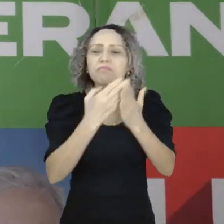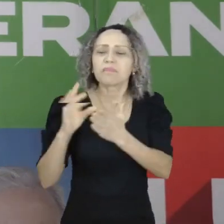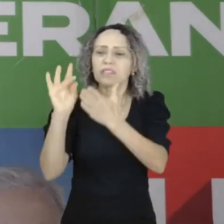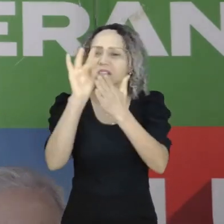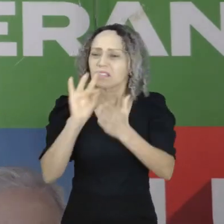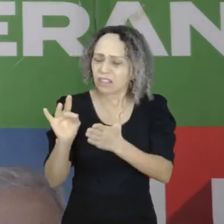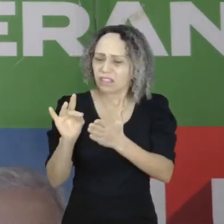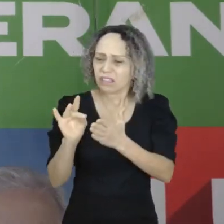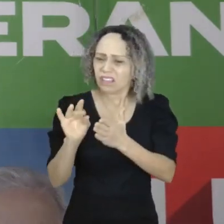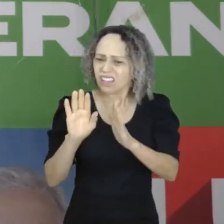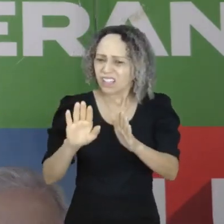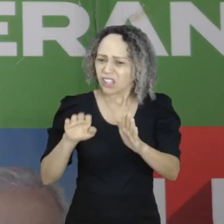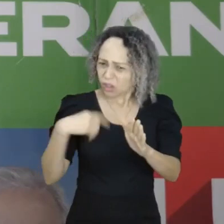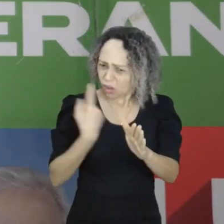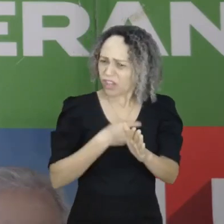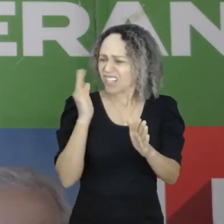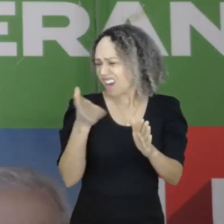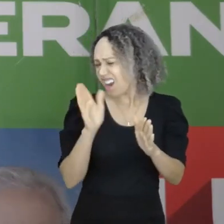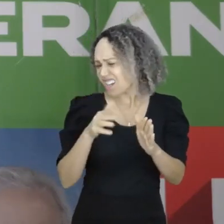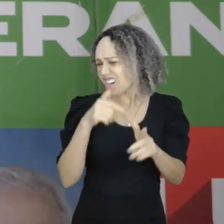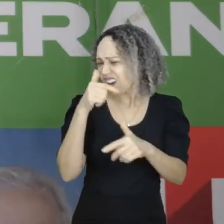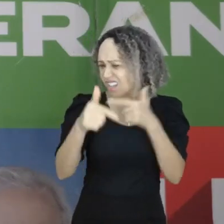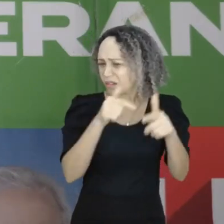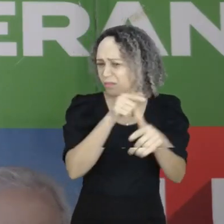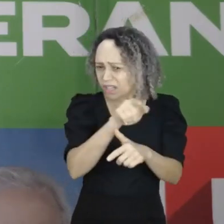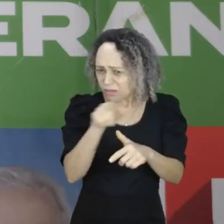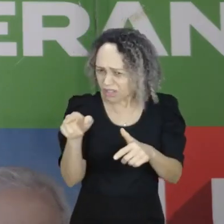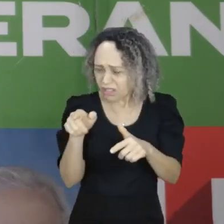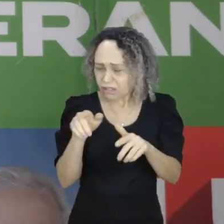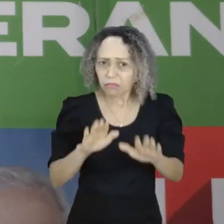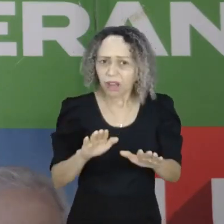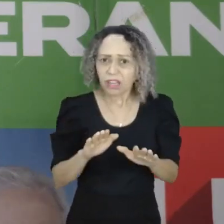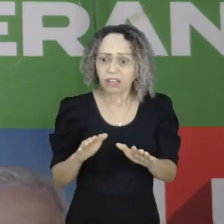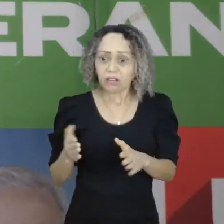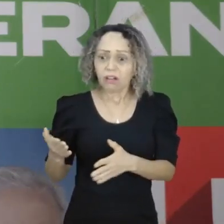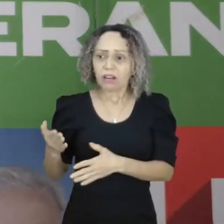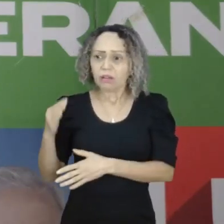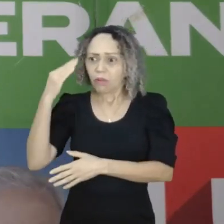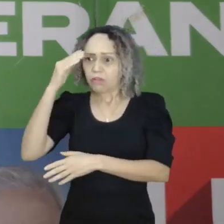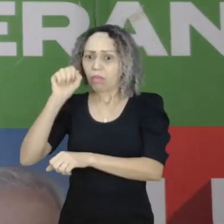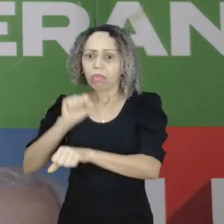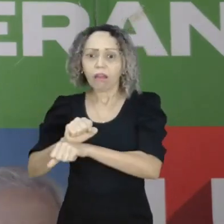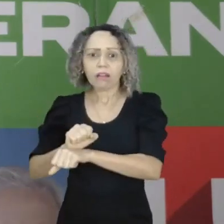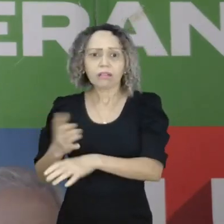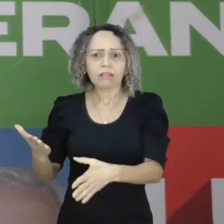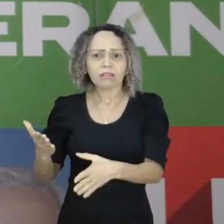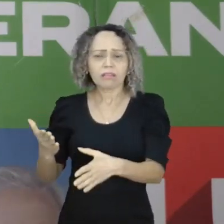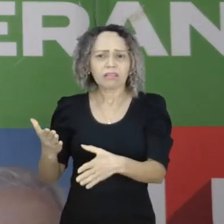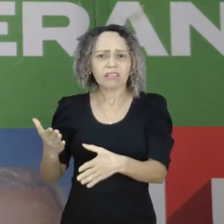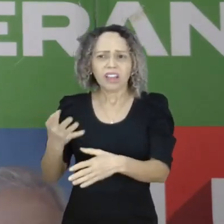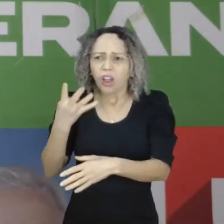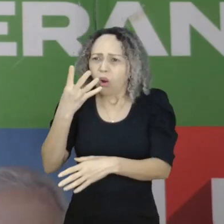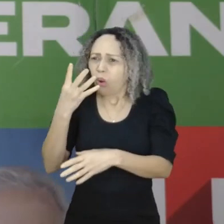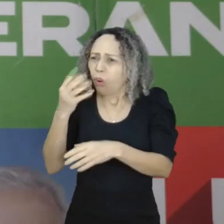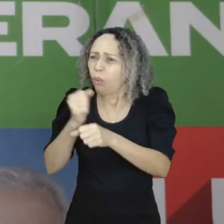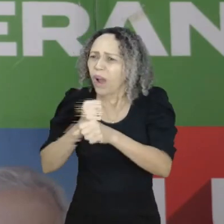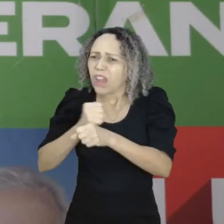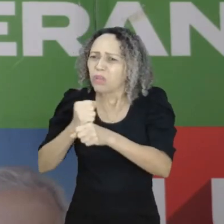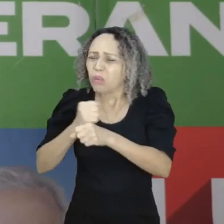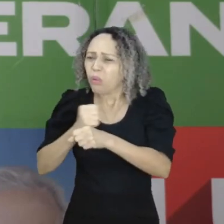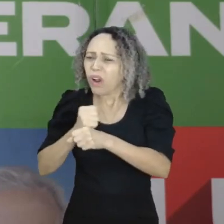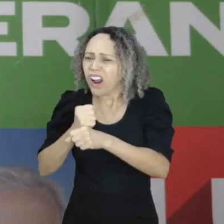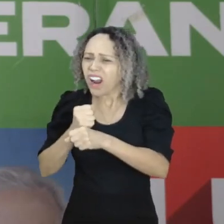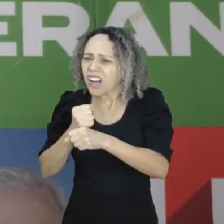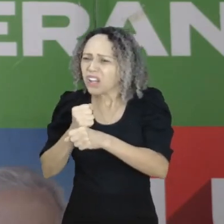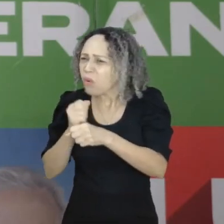tempo e coisa que parou. Em 4 anos não foi feita nenhuma universidade. A que foi feita foi em Tocantins, porque a Dilma Rousseff tinha